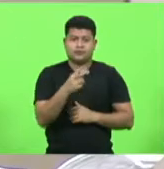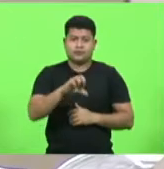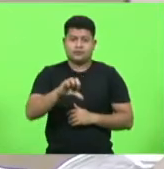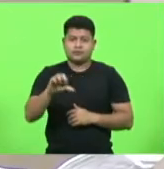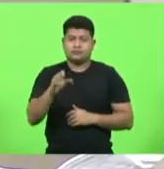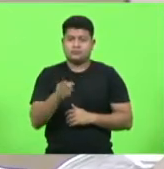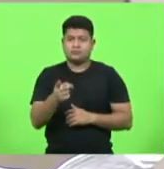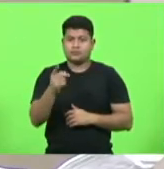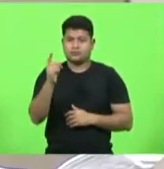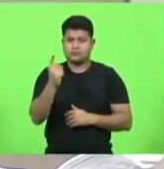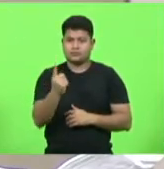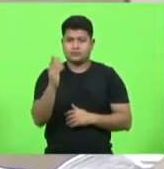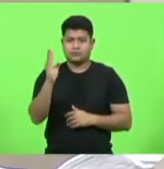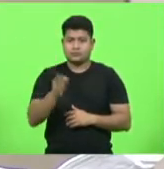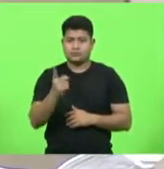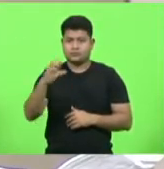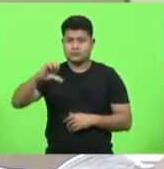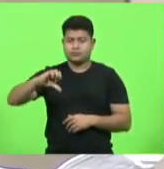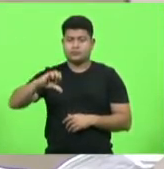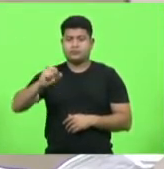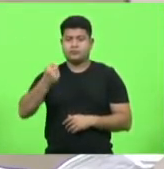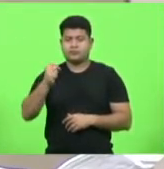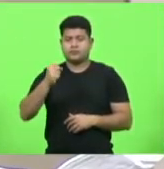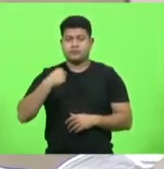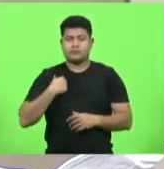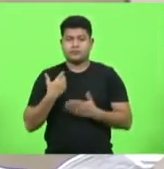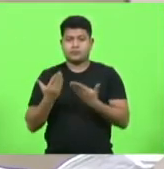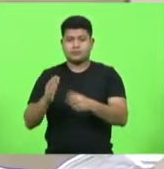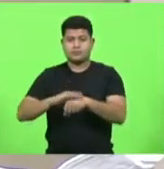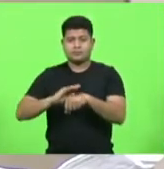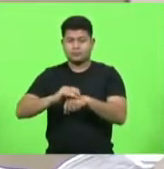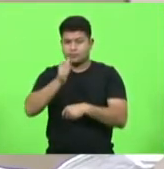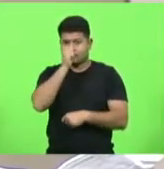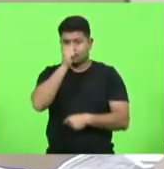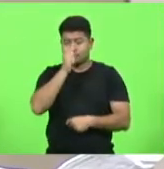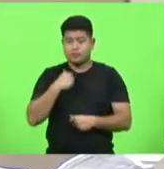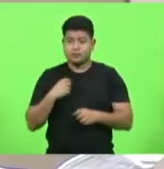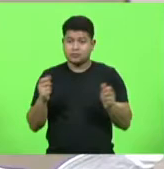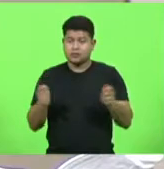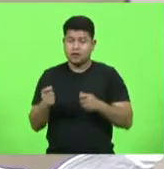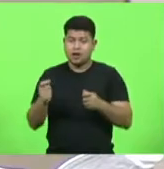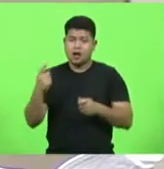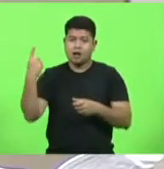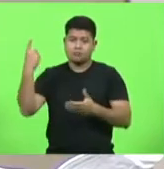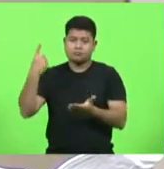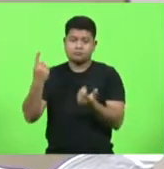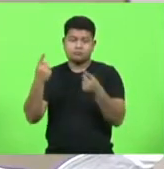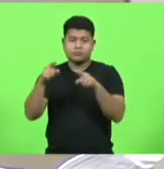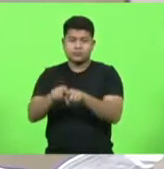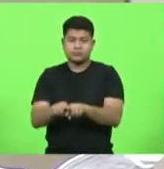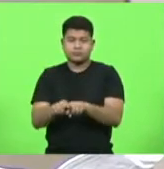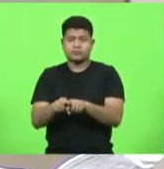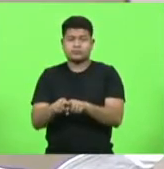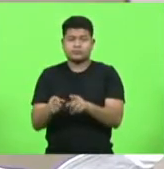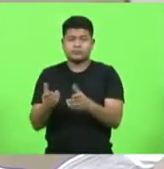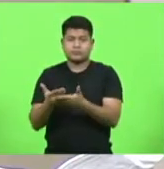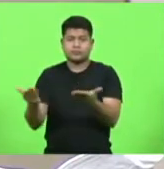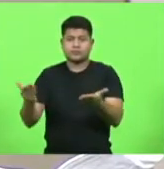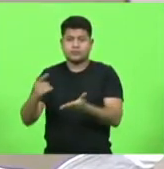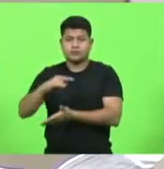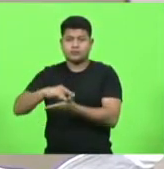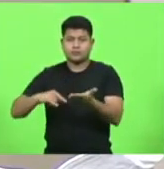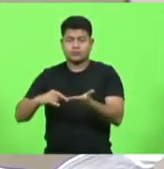299.1/2018, autor deputado João Amin, dispõe sobre a possibilidade de convênio entre a Secretaria de Estado da Segurança Pública e os tabelionatos de notas